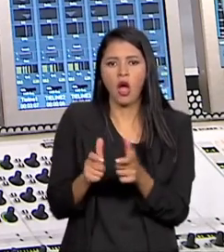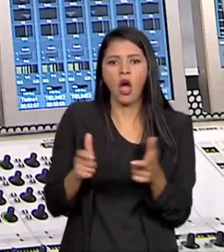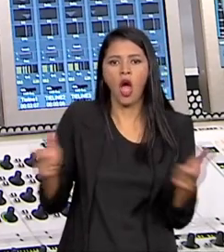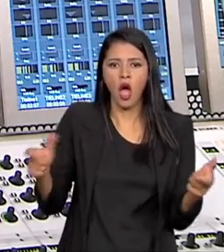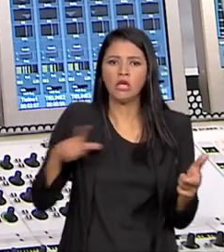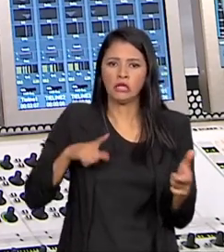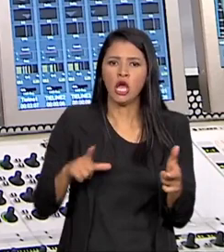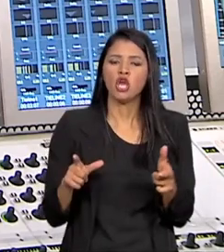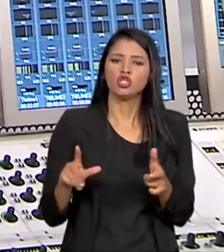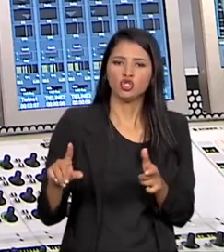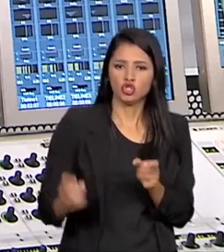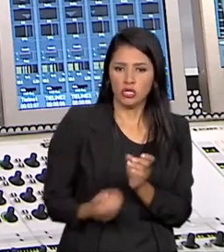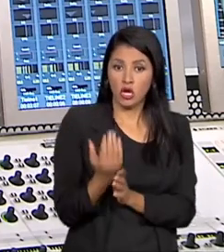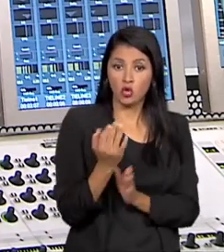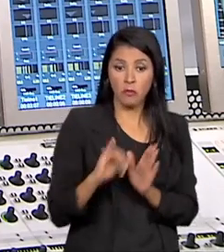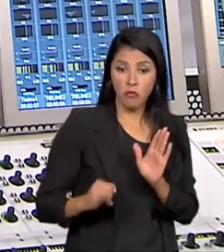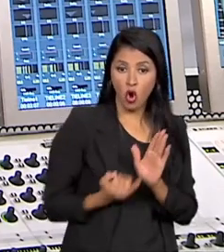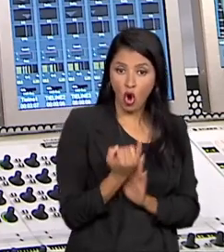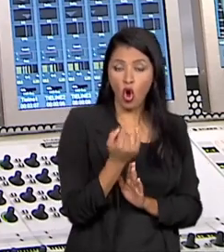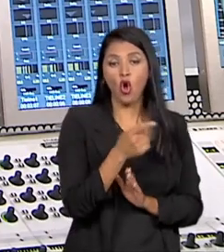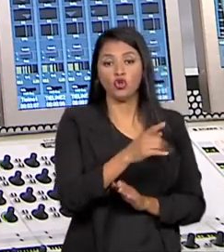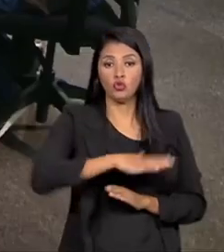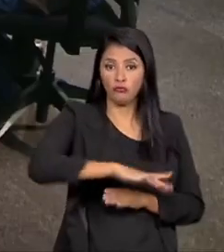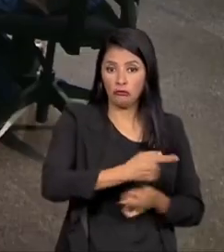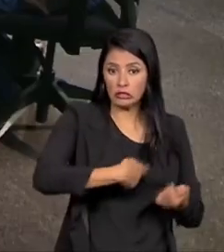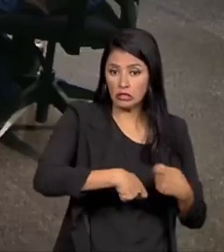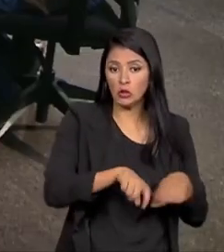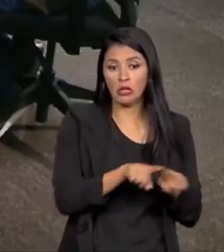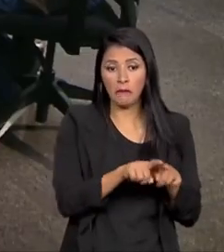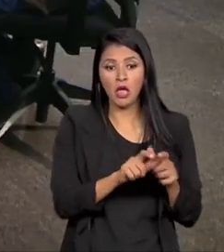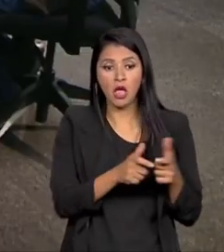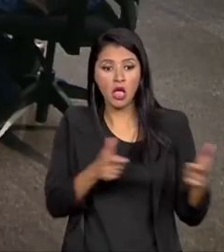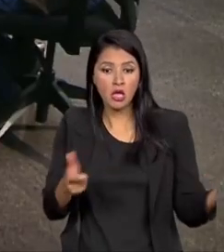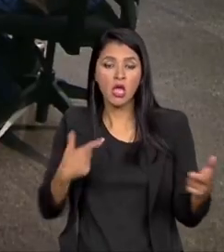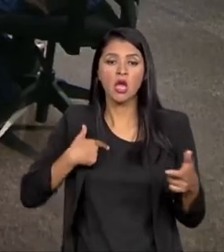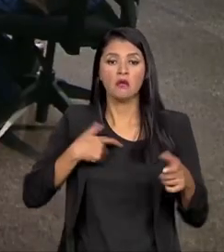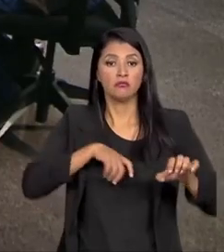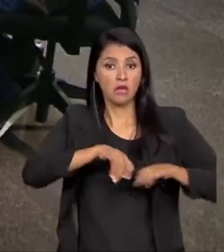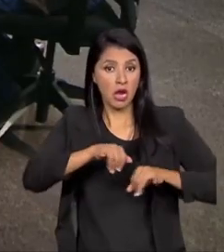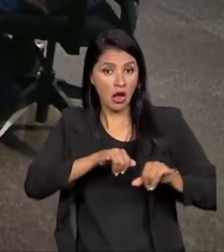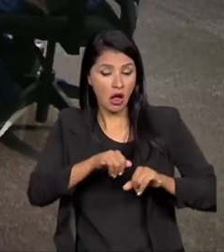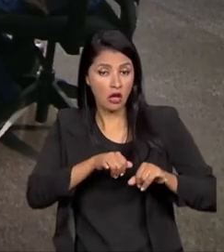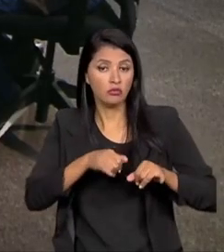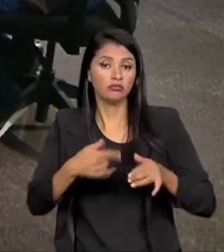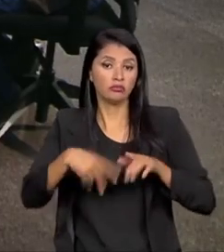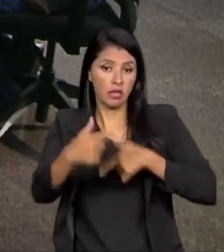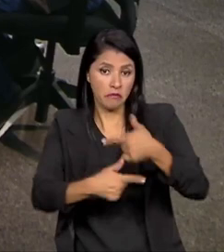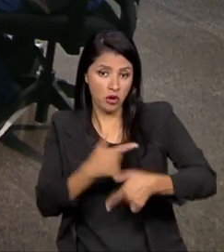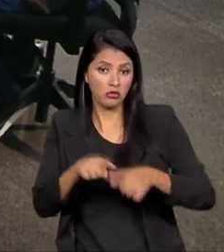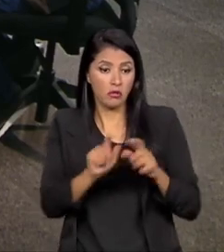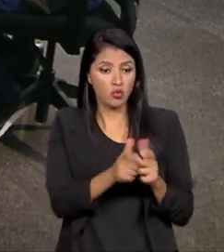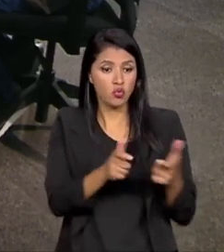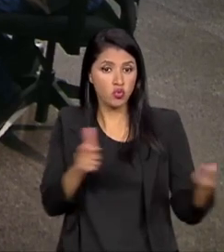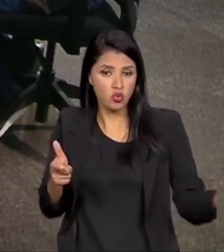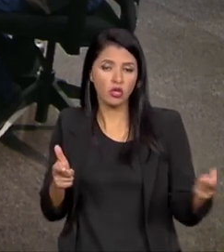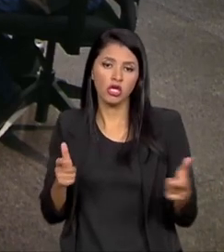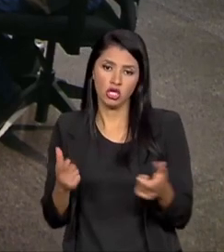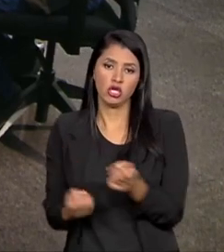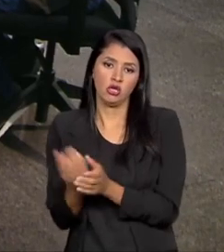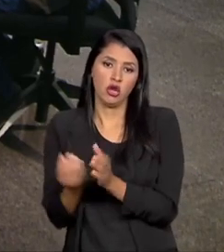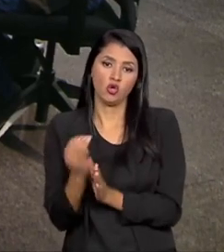mais impostos no setor financeiro que tá crescendo gerando mais impostos e o mercado de trabalho que está crescendo e gerando mais impostos